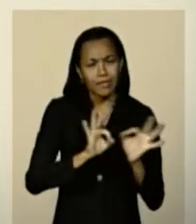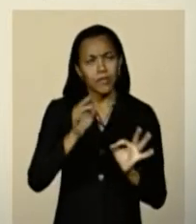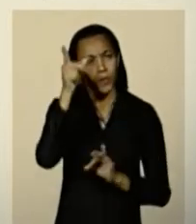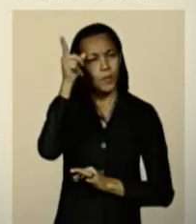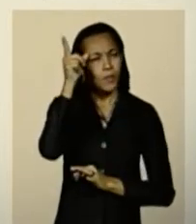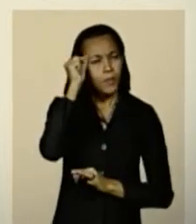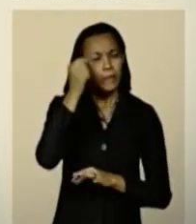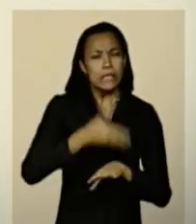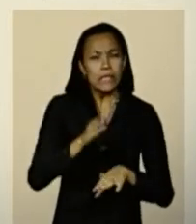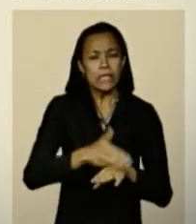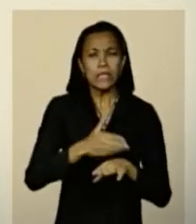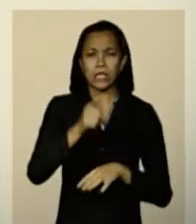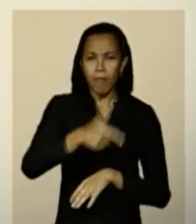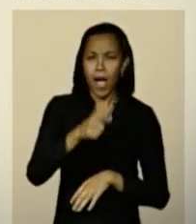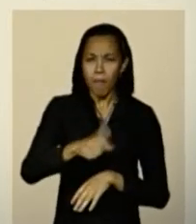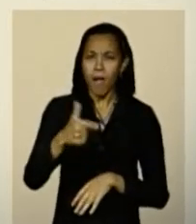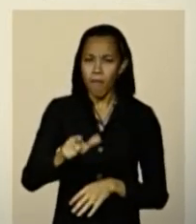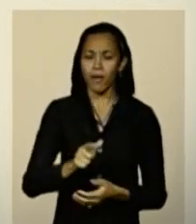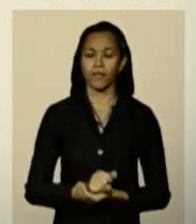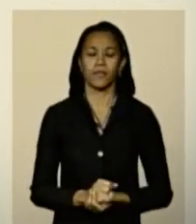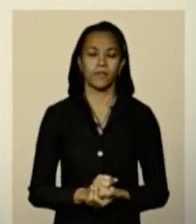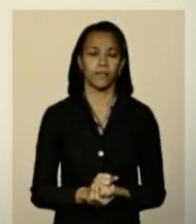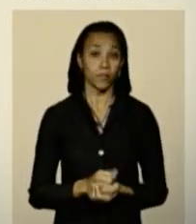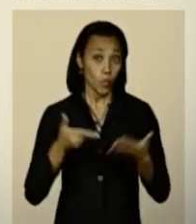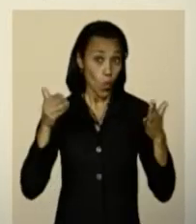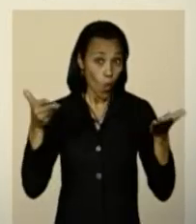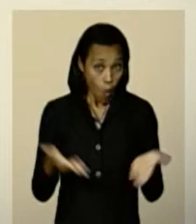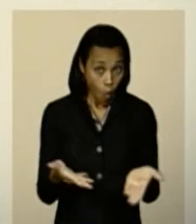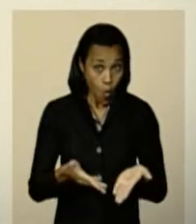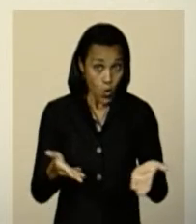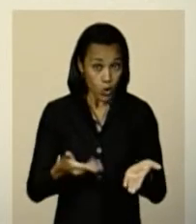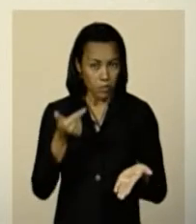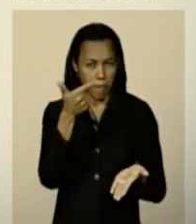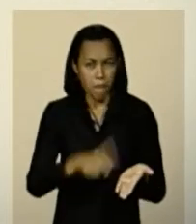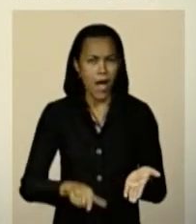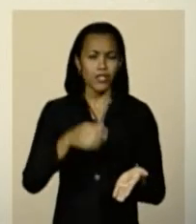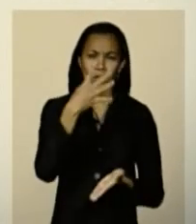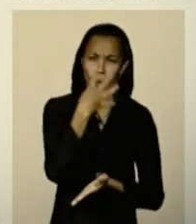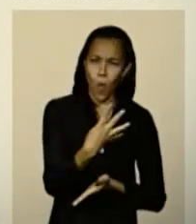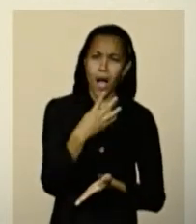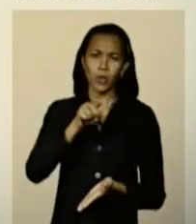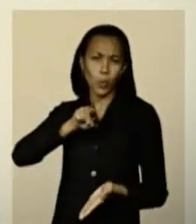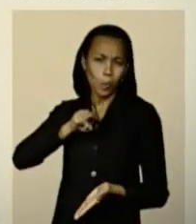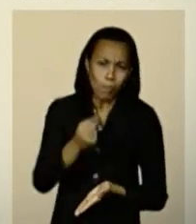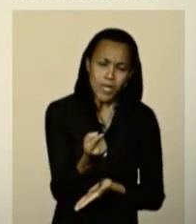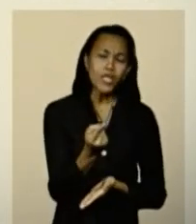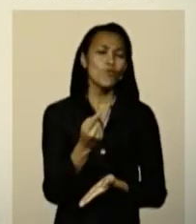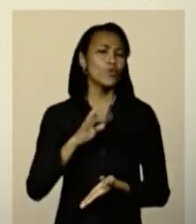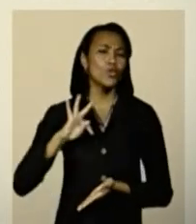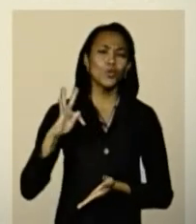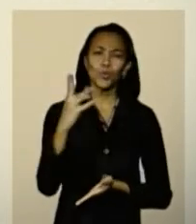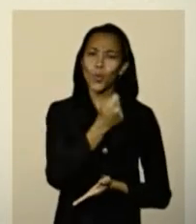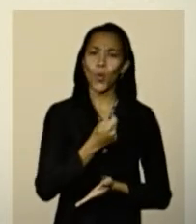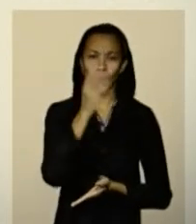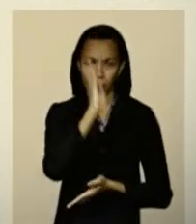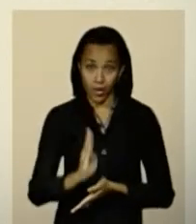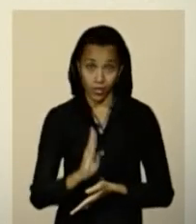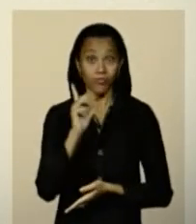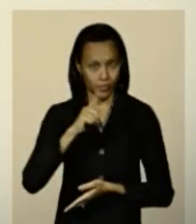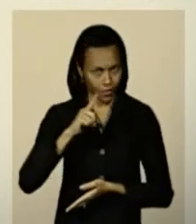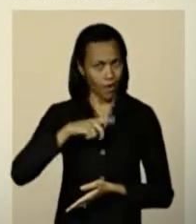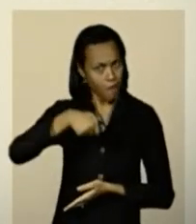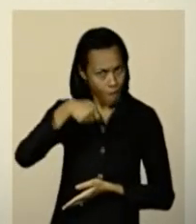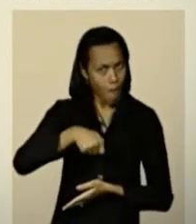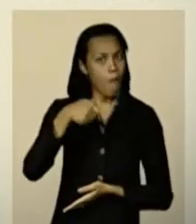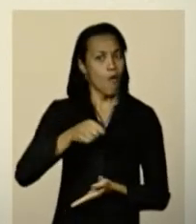aos Treinamentos e as competições hoje mais de 4.000 esportistas de todo o país recebem